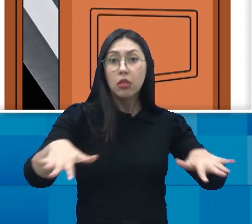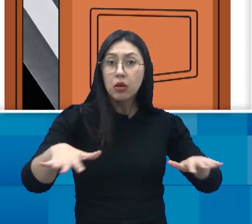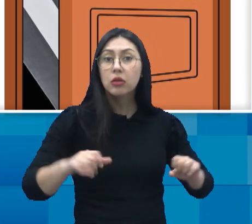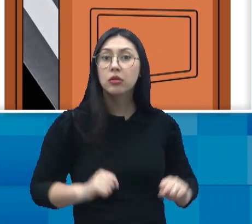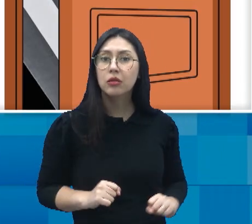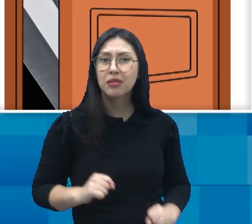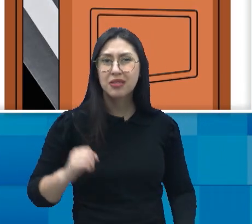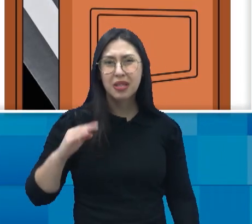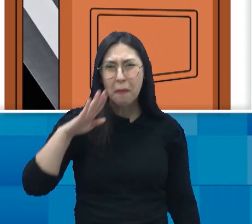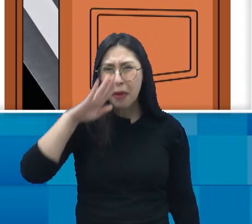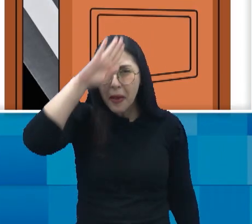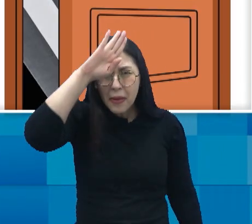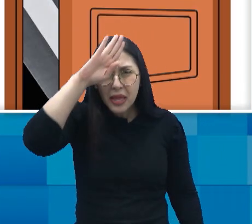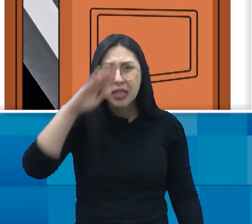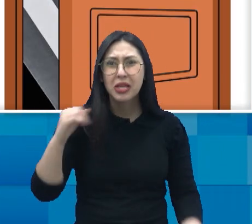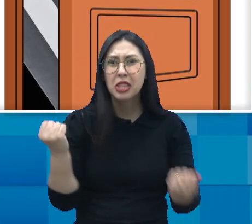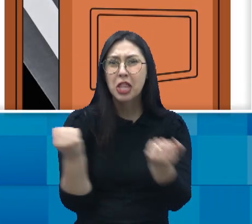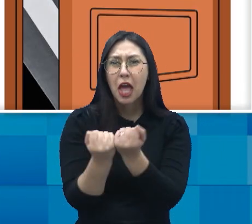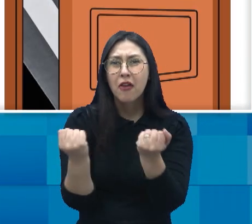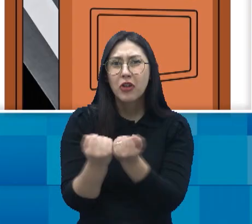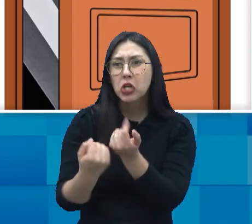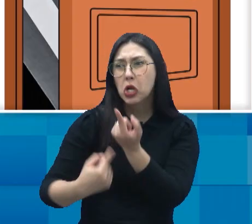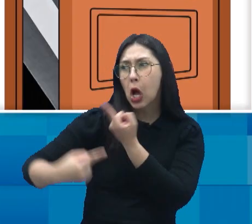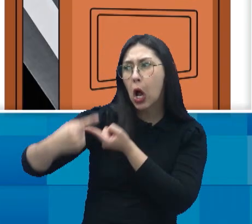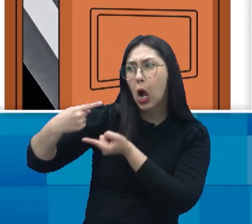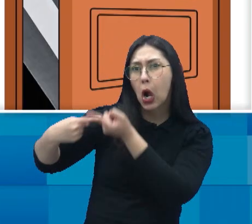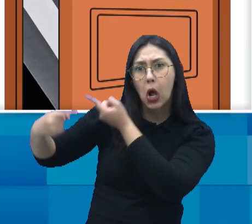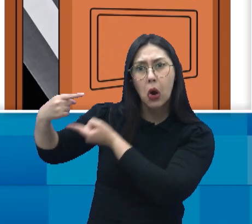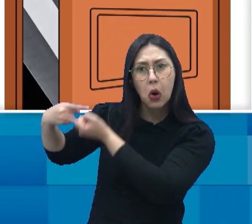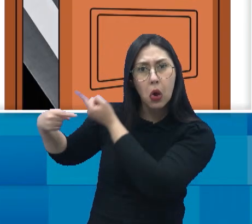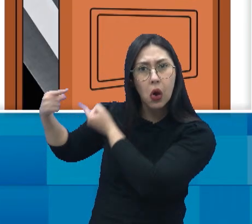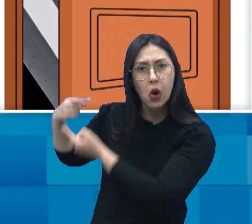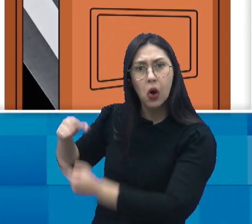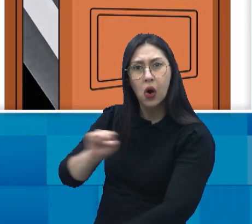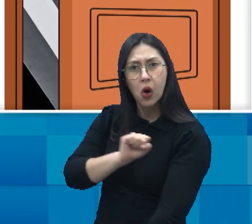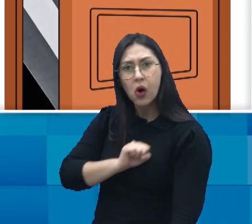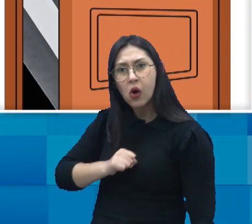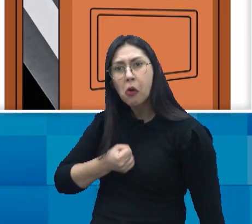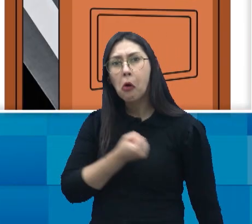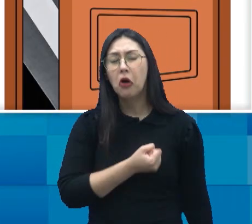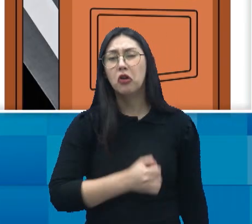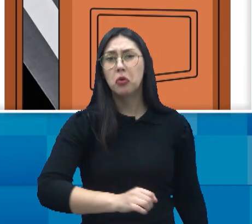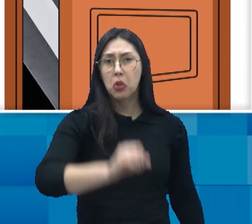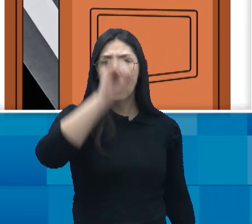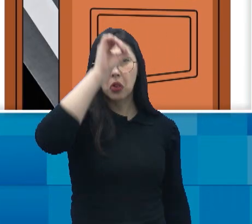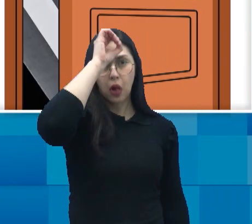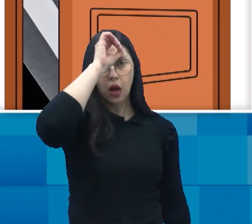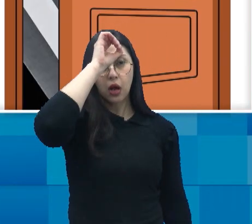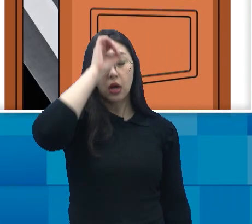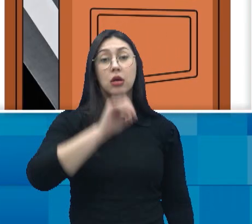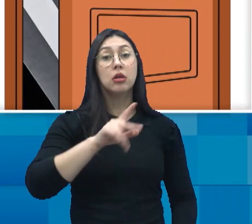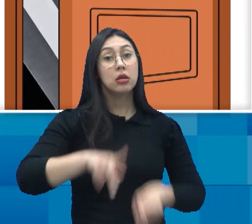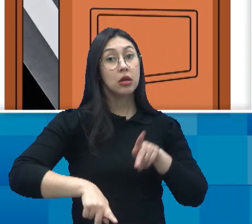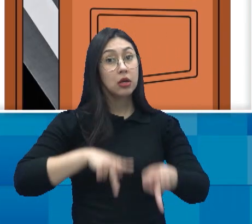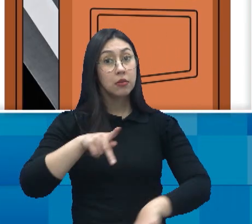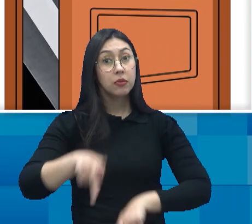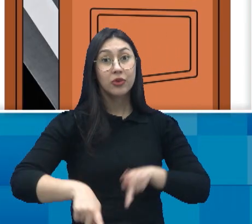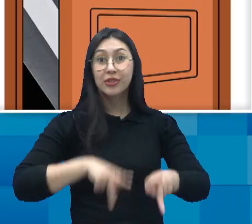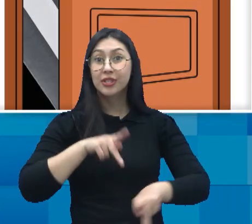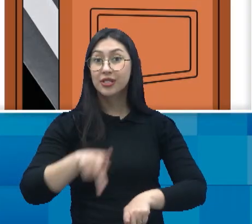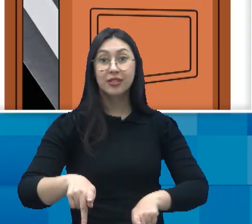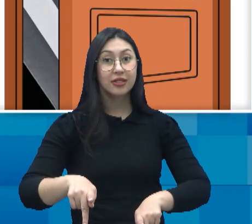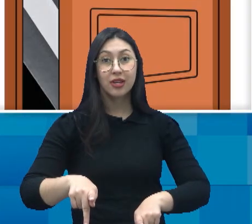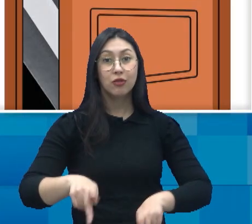só defende retrocesso, ódio e desinformação. E a população já deu o